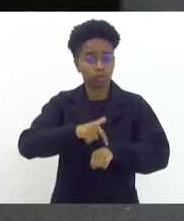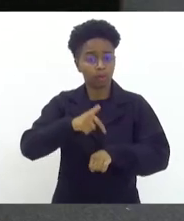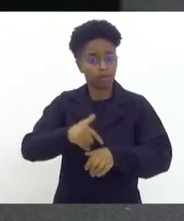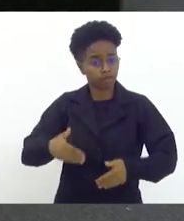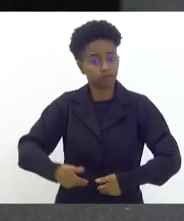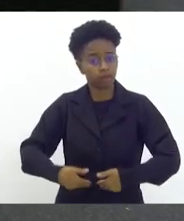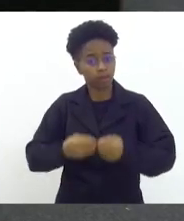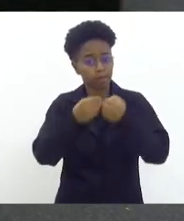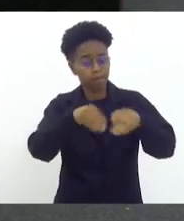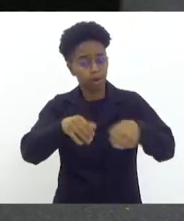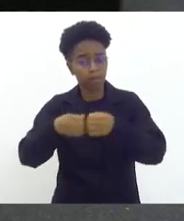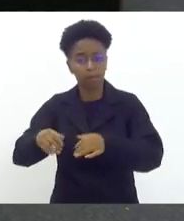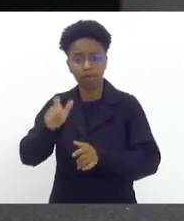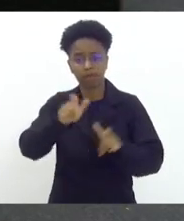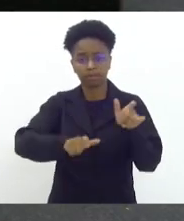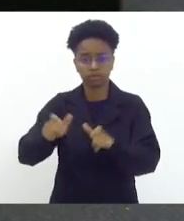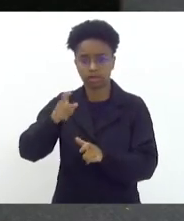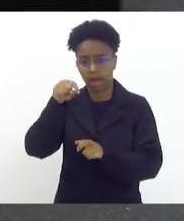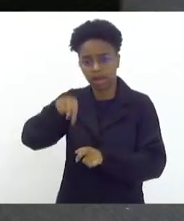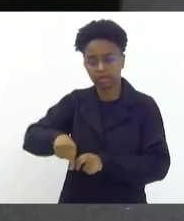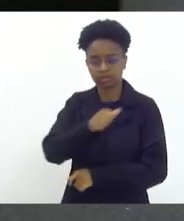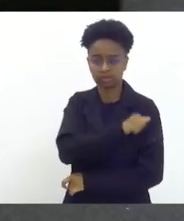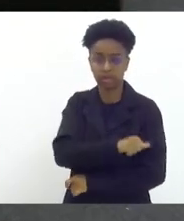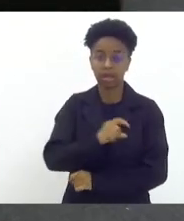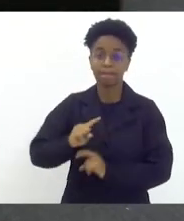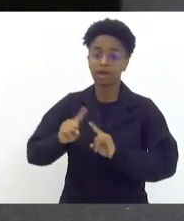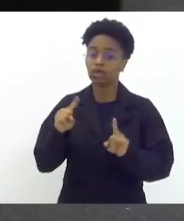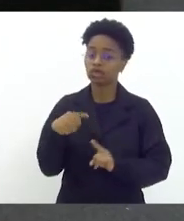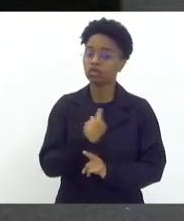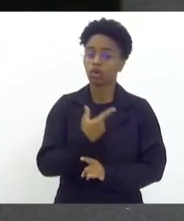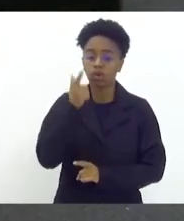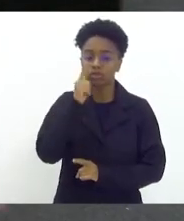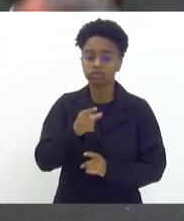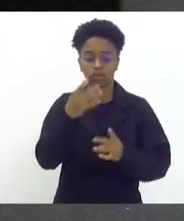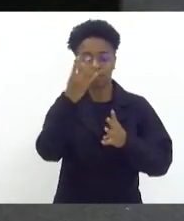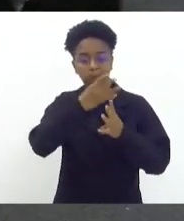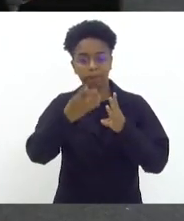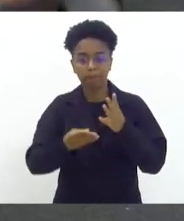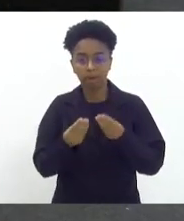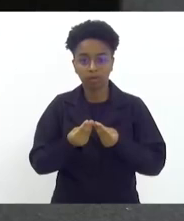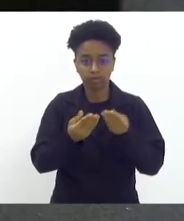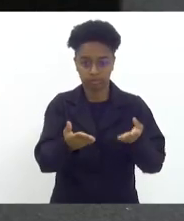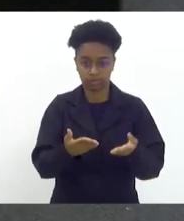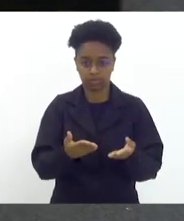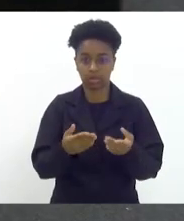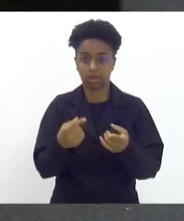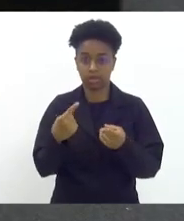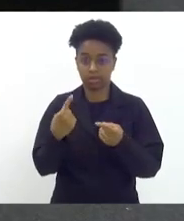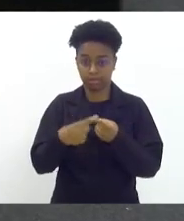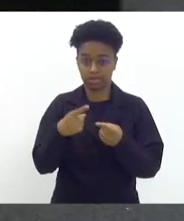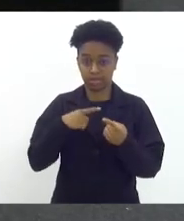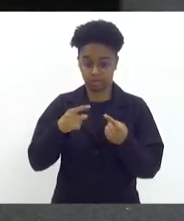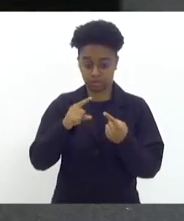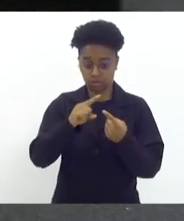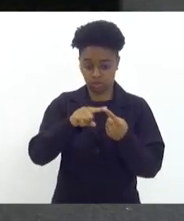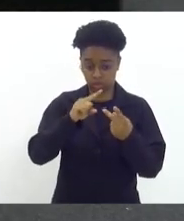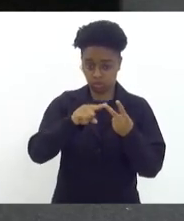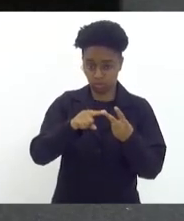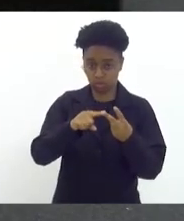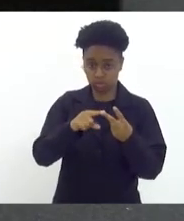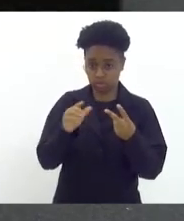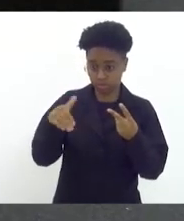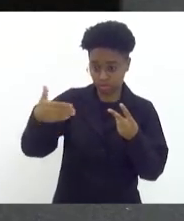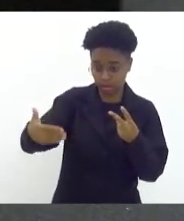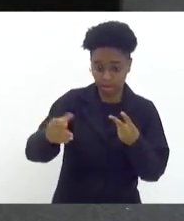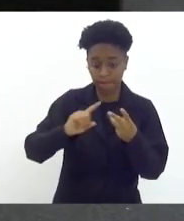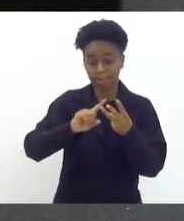sola no nosso estado essa Assembleia conseguiu garantir mais quatro parcelas na verdade duas duas para frente mas duas que o